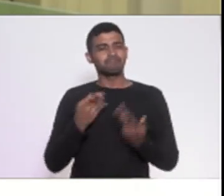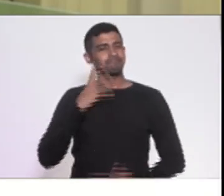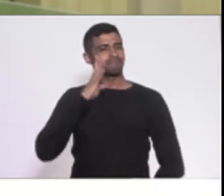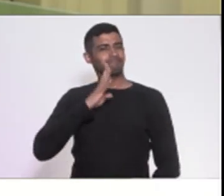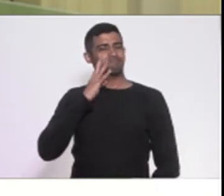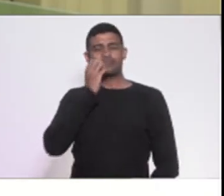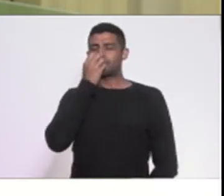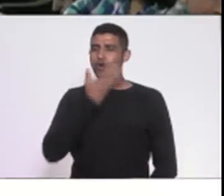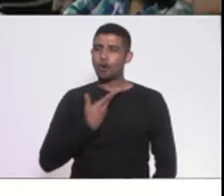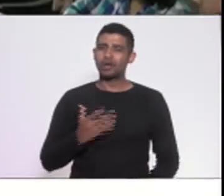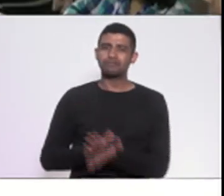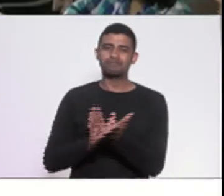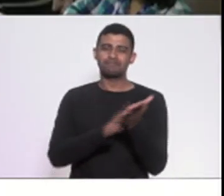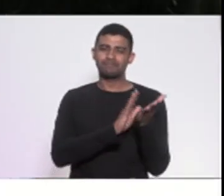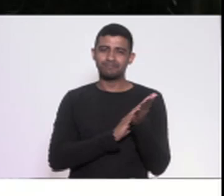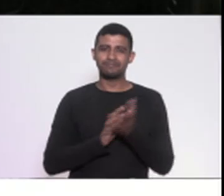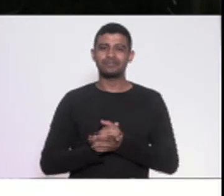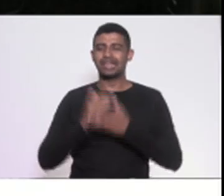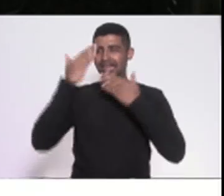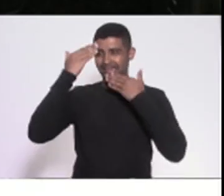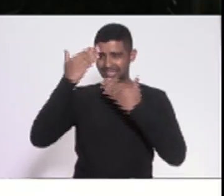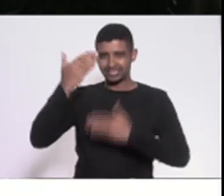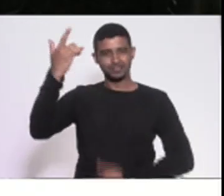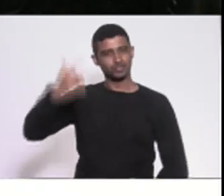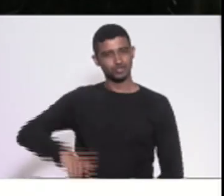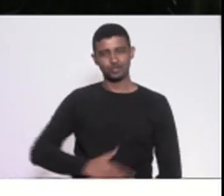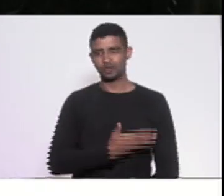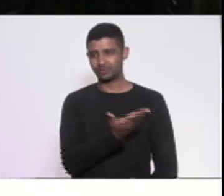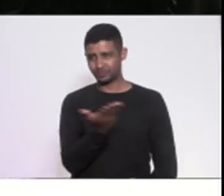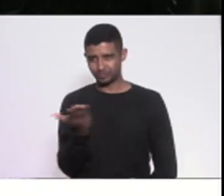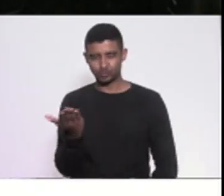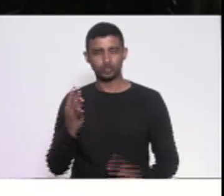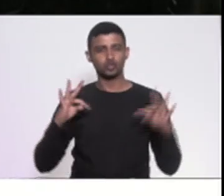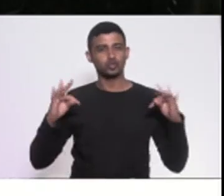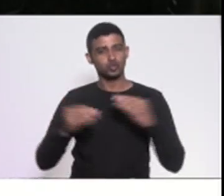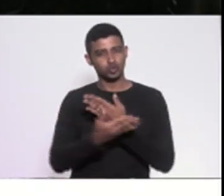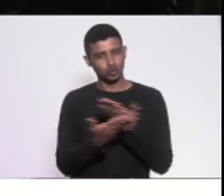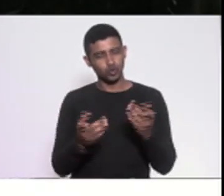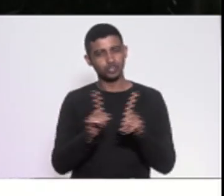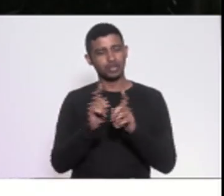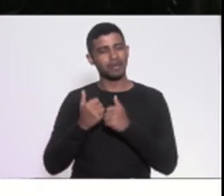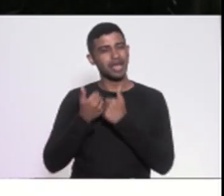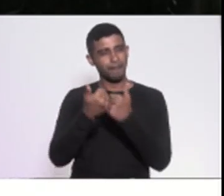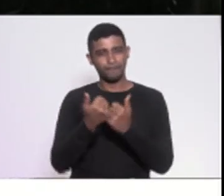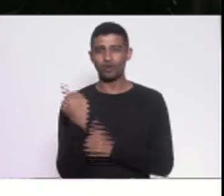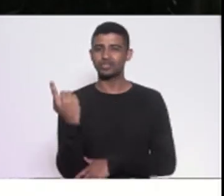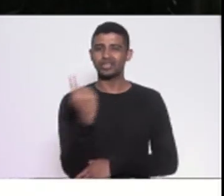bacana. Parabéns. Agradecendo mais uma vez, não só a presença, mas o apoio de